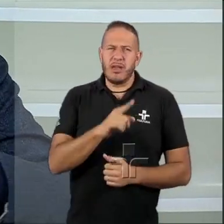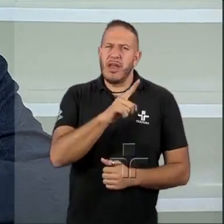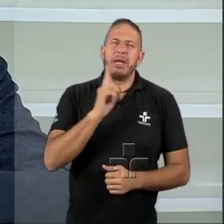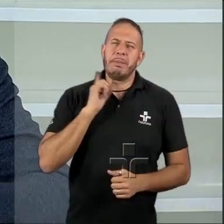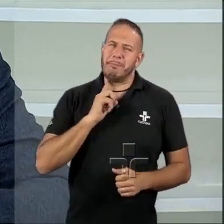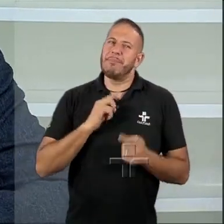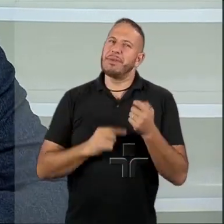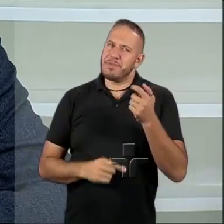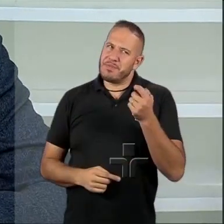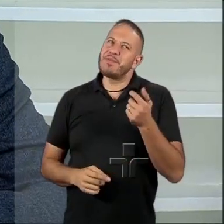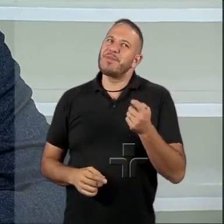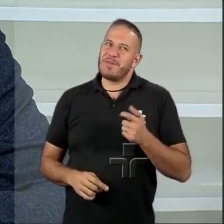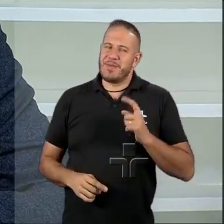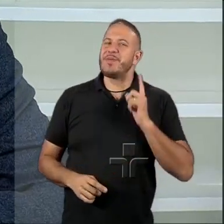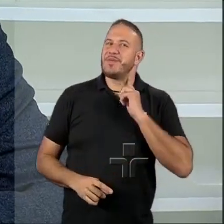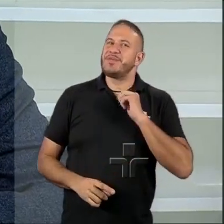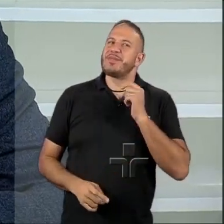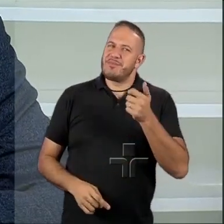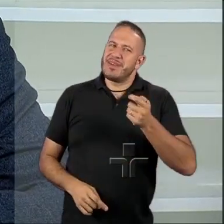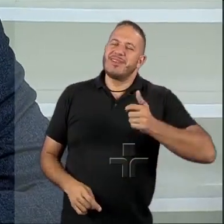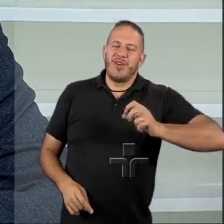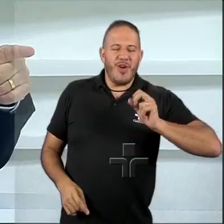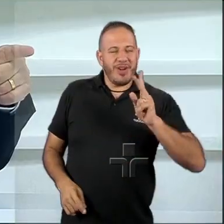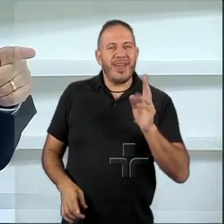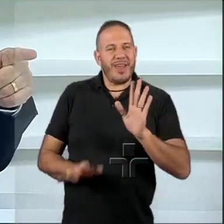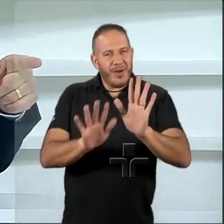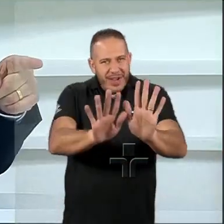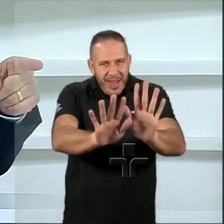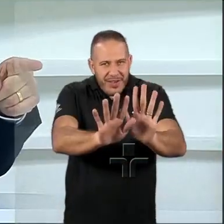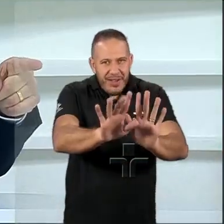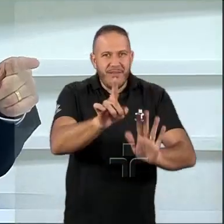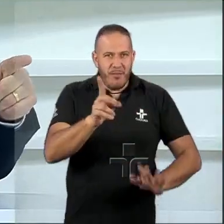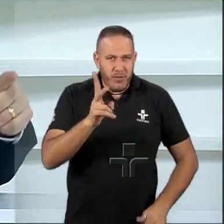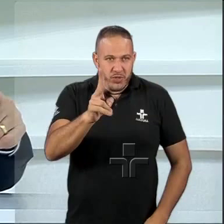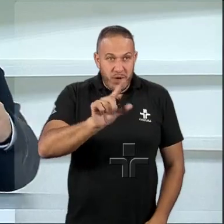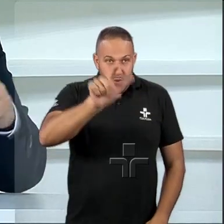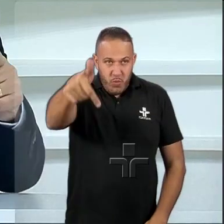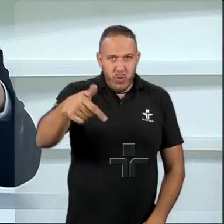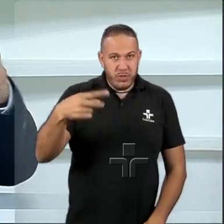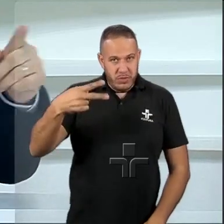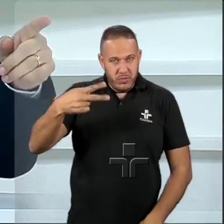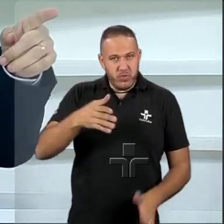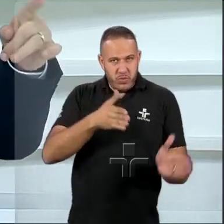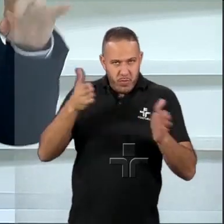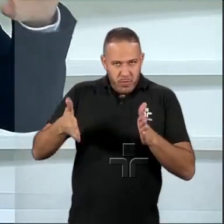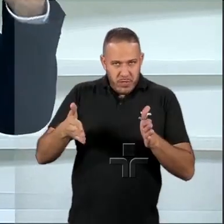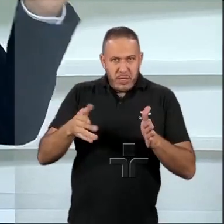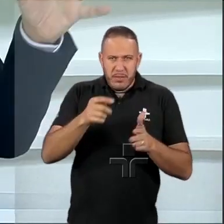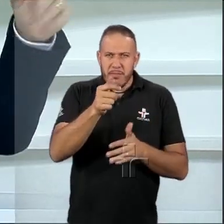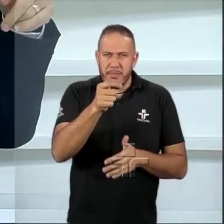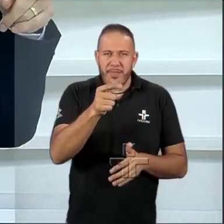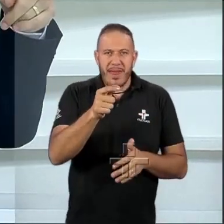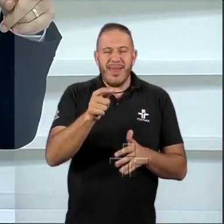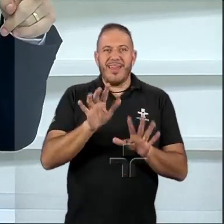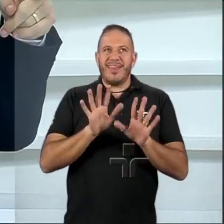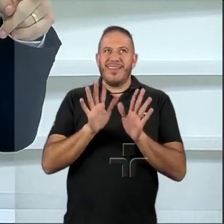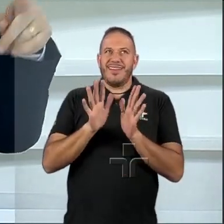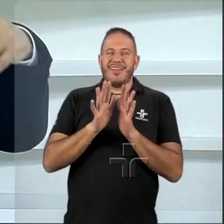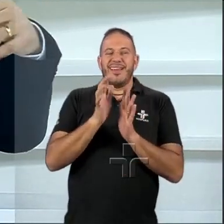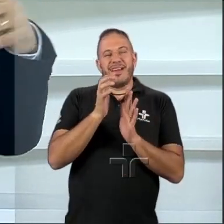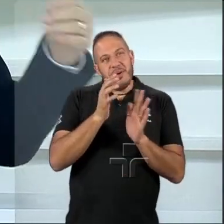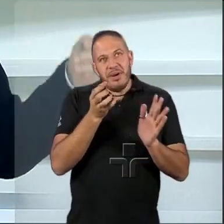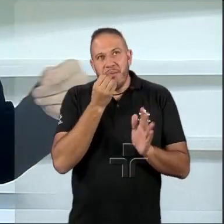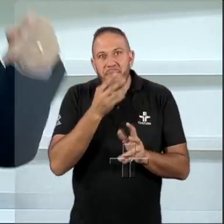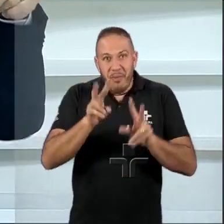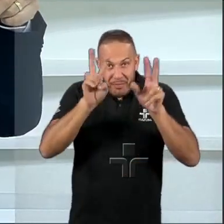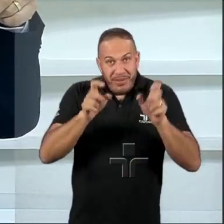Vamos voltar, Minas, com certeza. Vamos continuar com você no bloco seguinte, a gente retoma, porque esse é um bom ponto